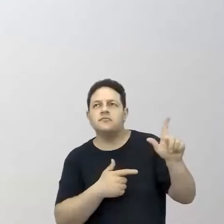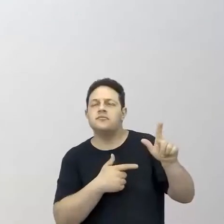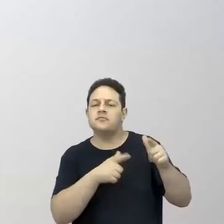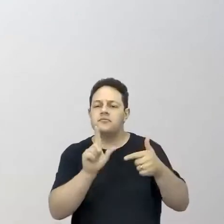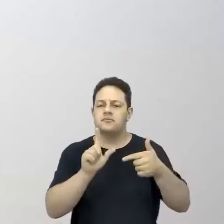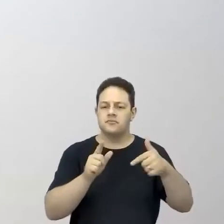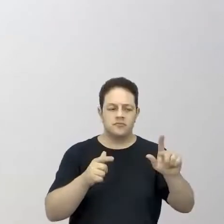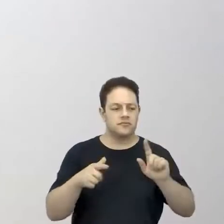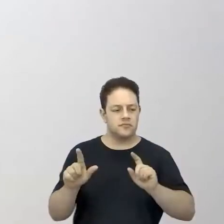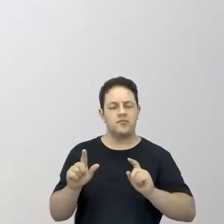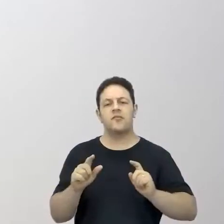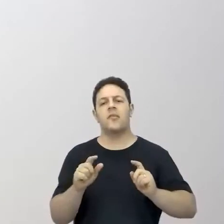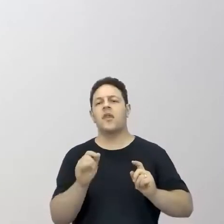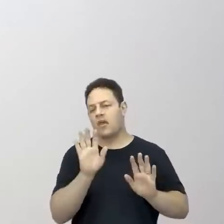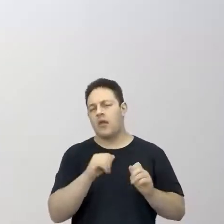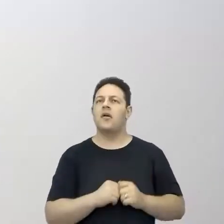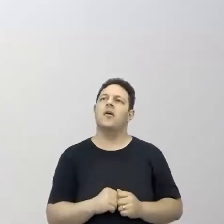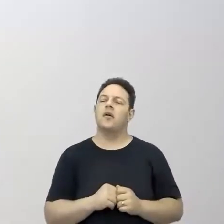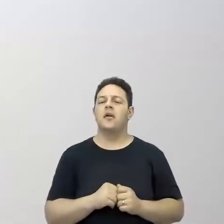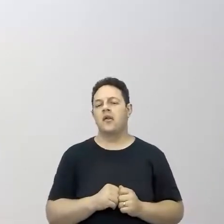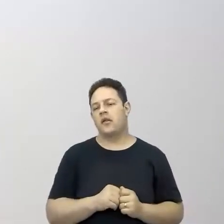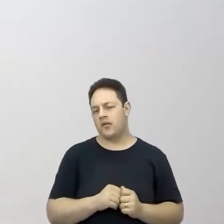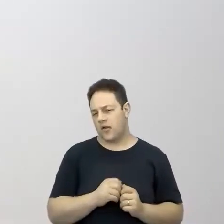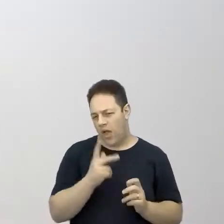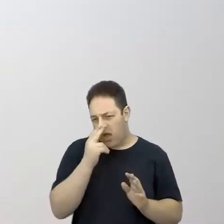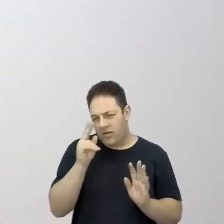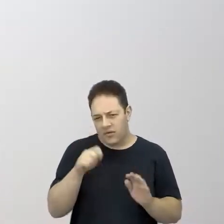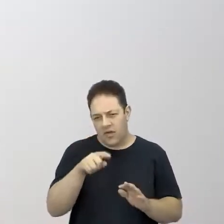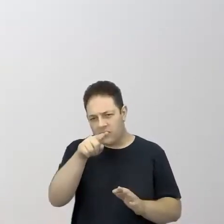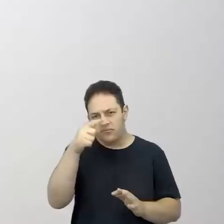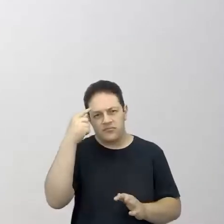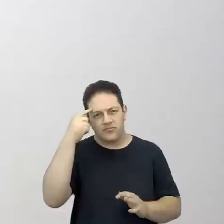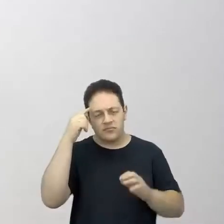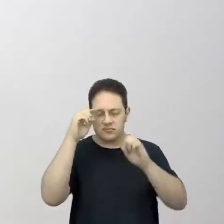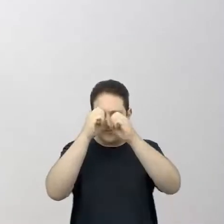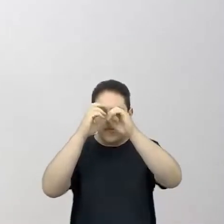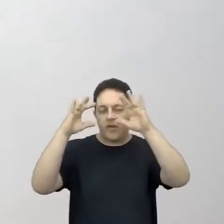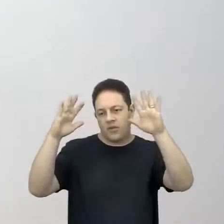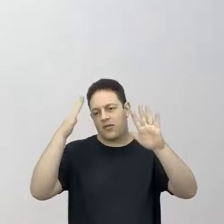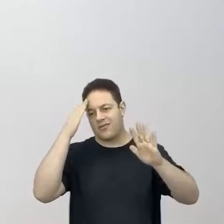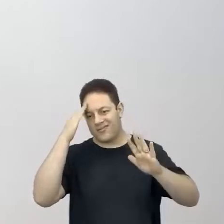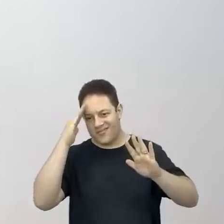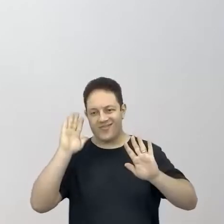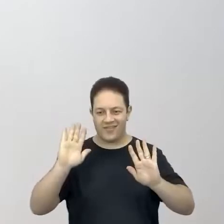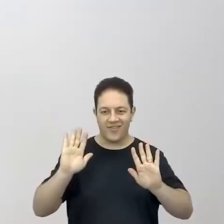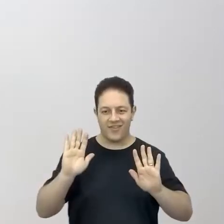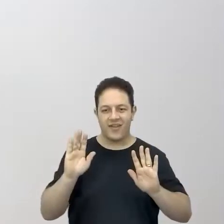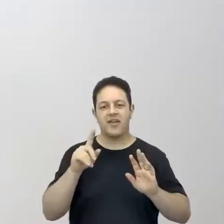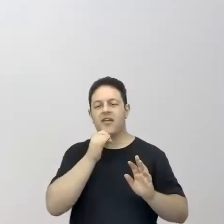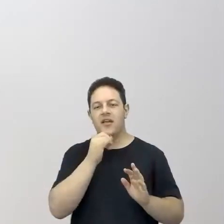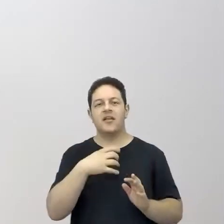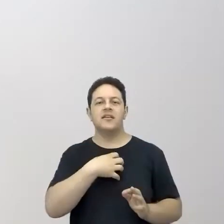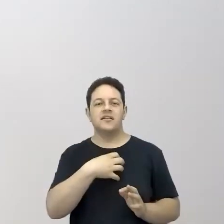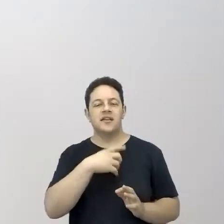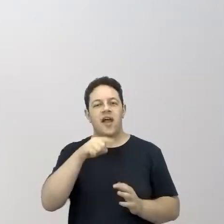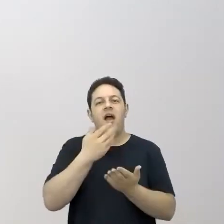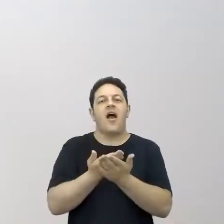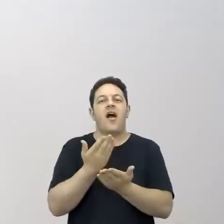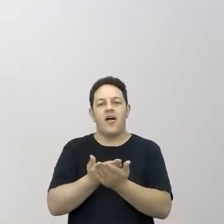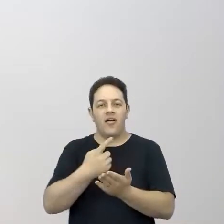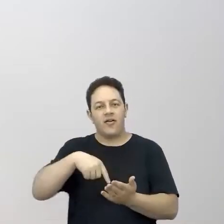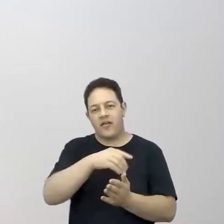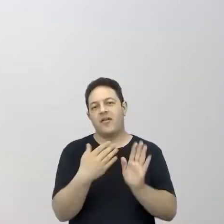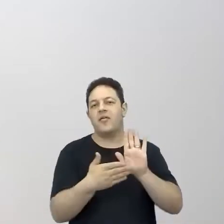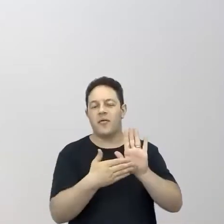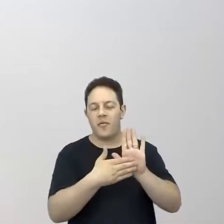né? Tá bom, então eu acho que deu para ter uma ideia um pouquinho desse tipo de aula que nós estamos